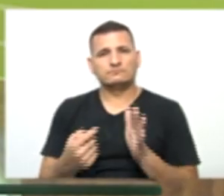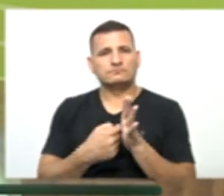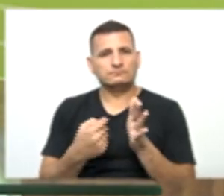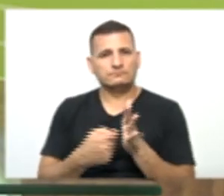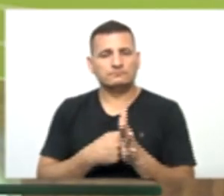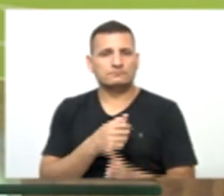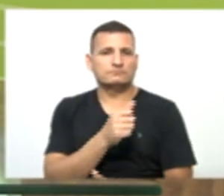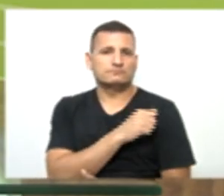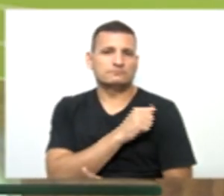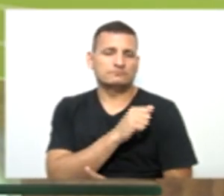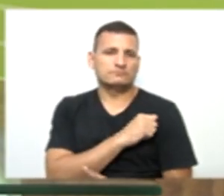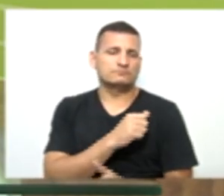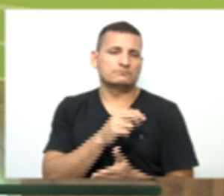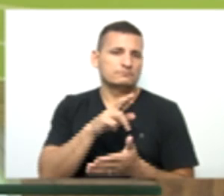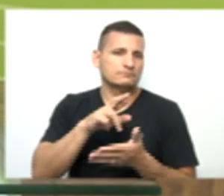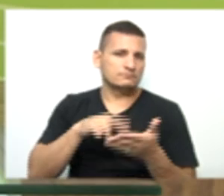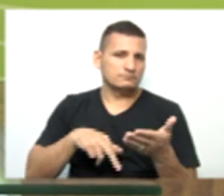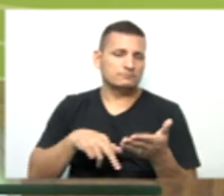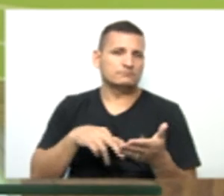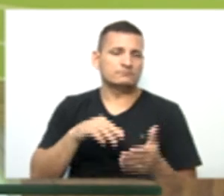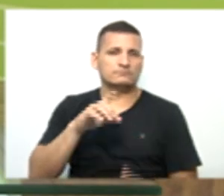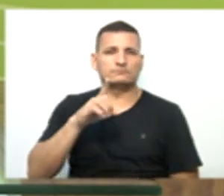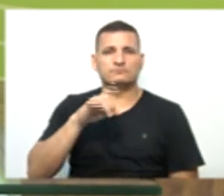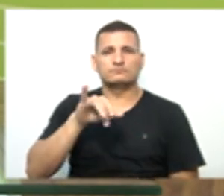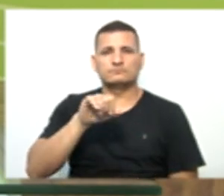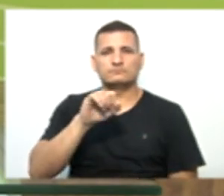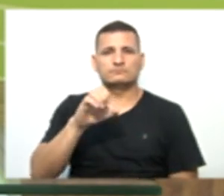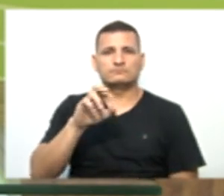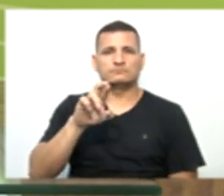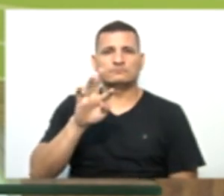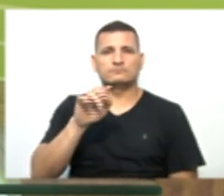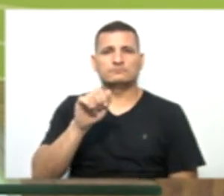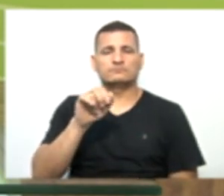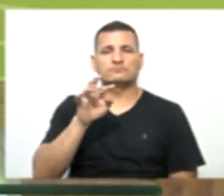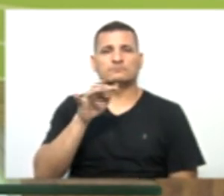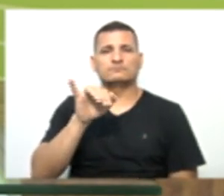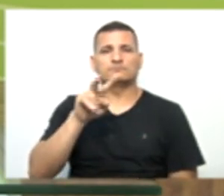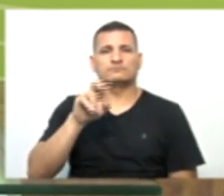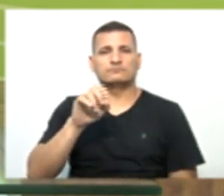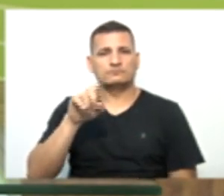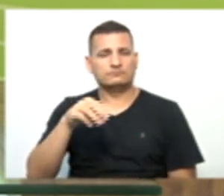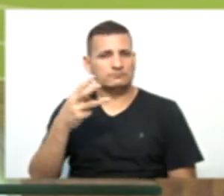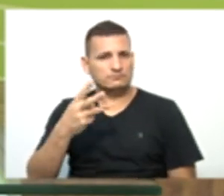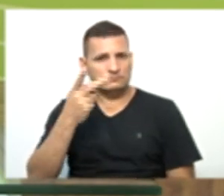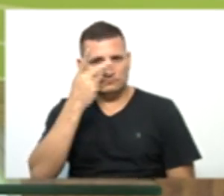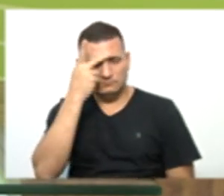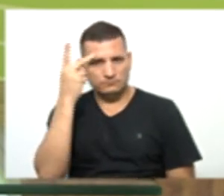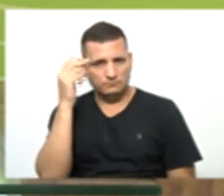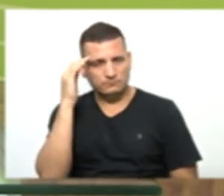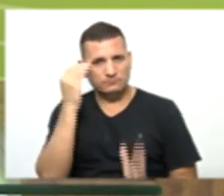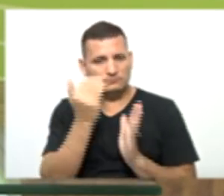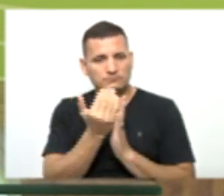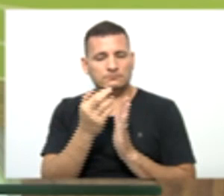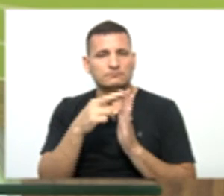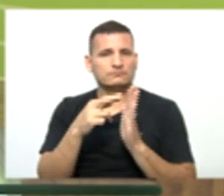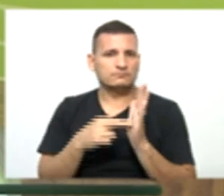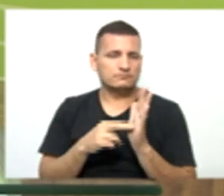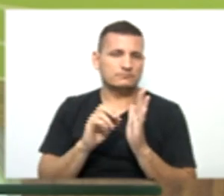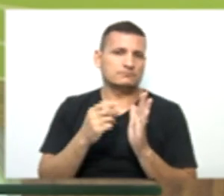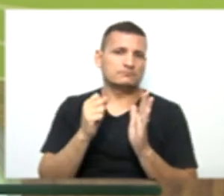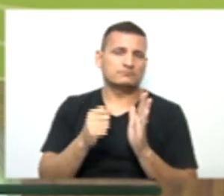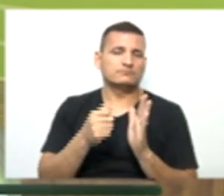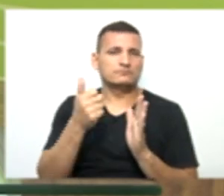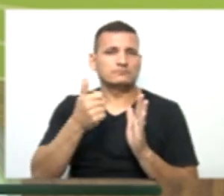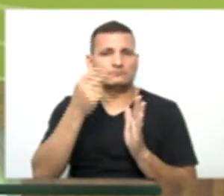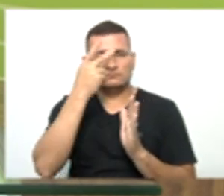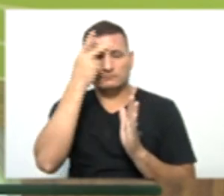relatório dissertativo precisa ser em terceira pessoa, obedecendo às normas de dissertação, ou pode ser em primeira pessoa também.